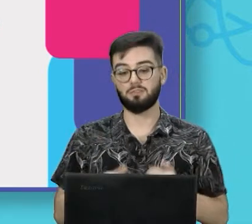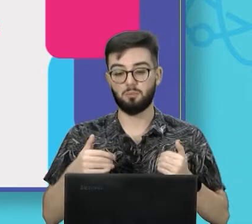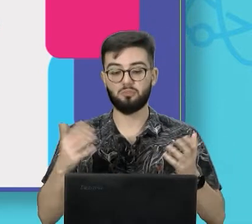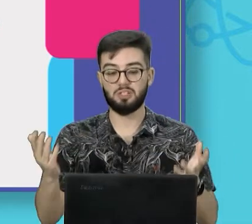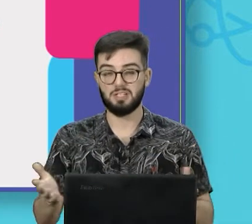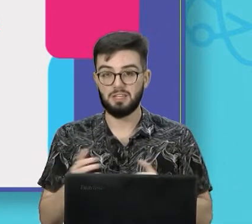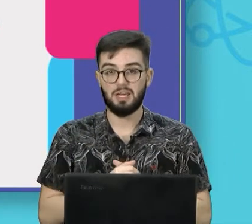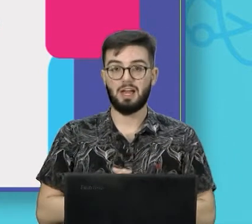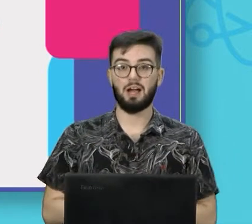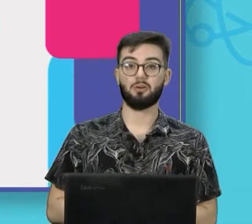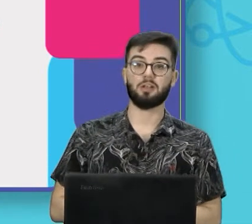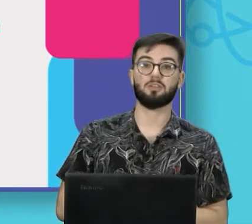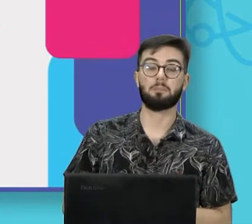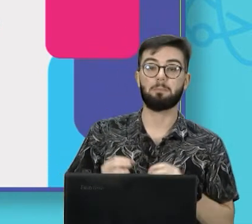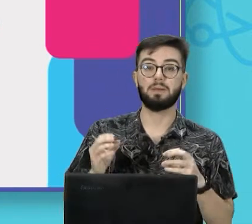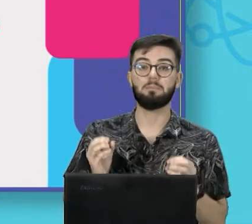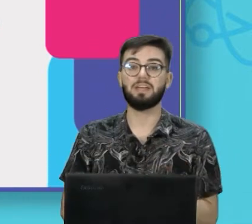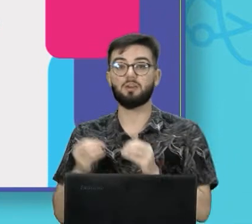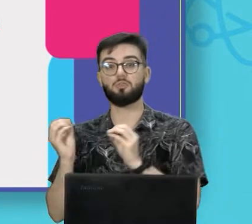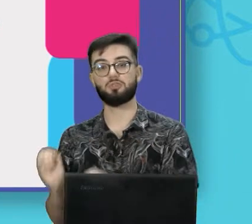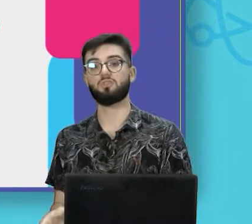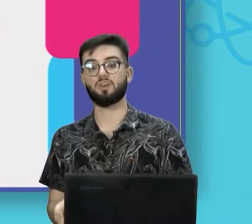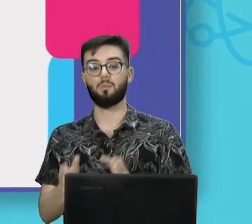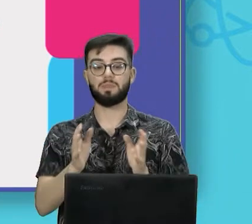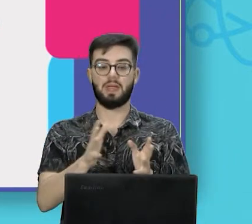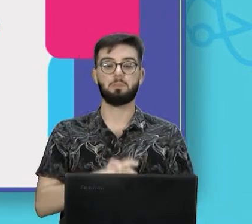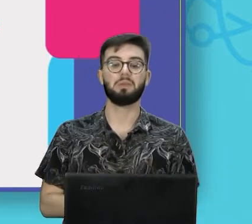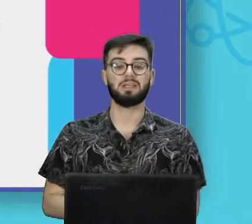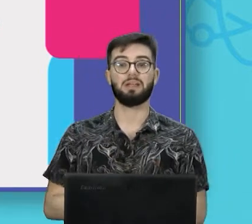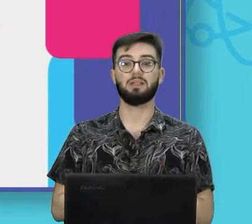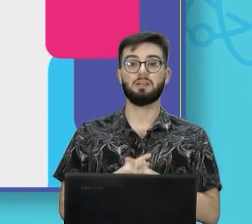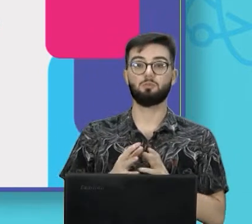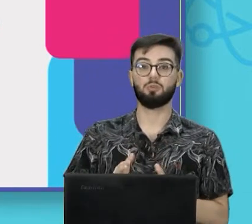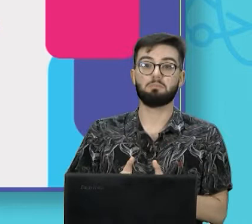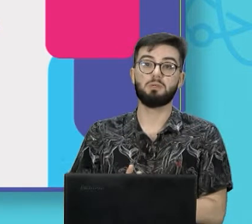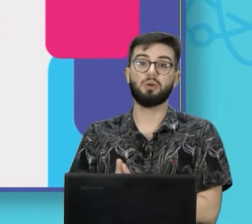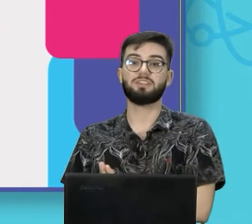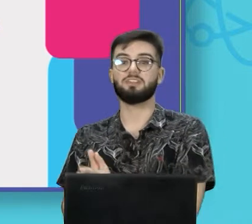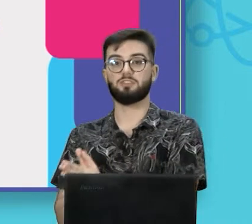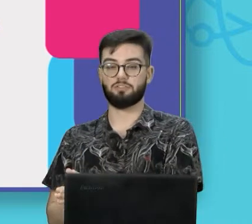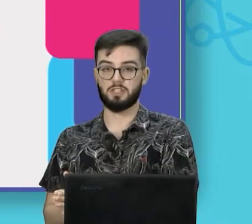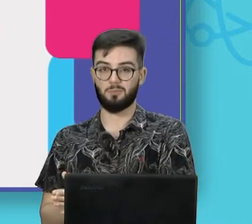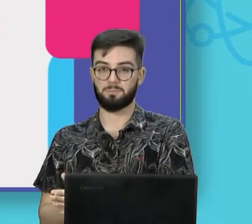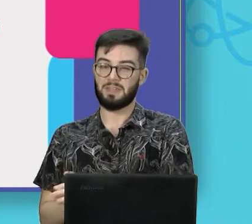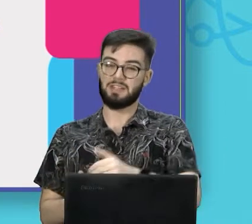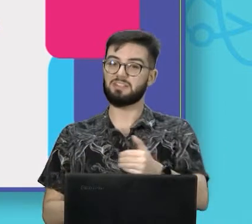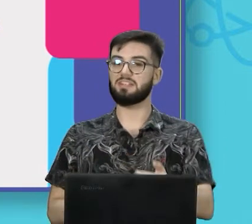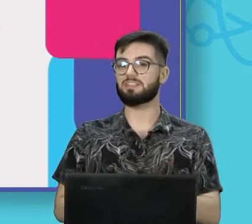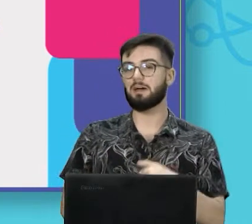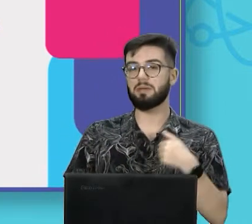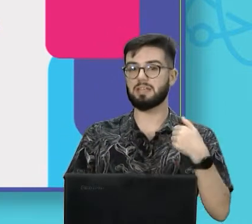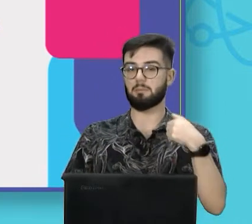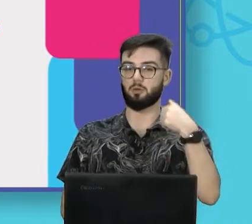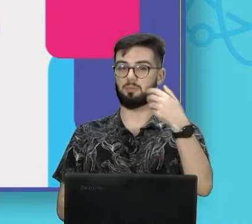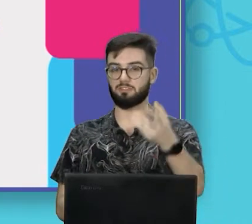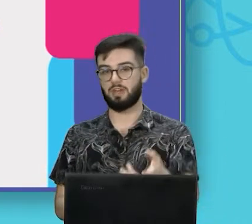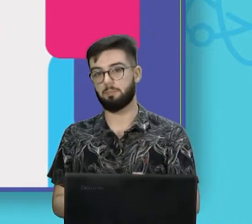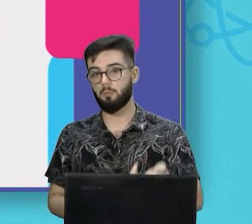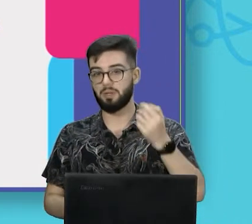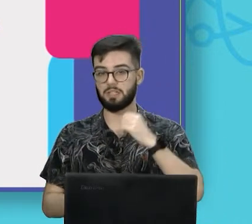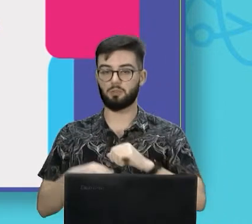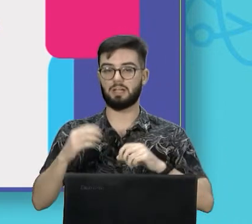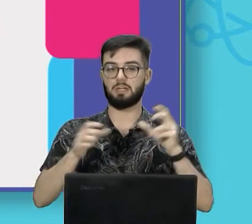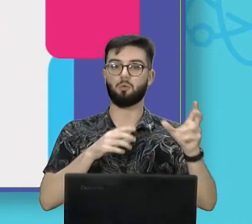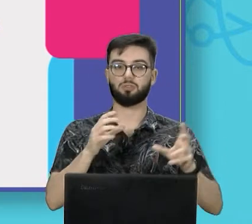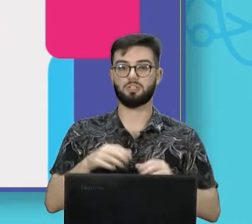1824 vamos seguir agora nossa primeira constituição republicana de 1891 tem sabem que a